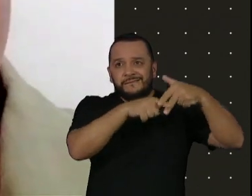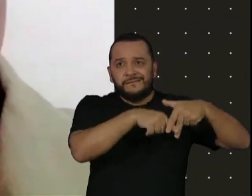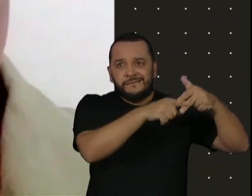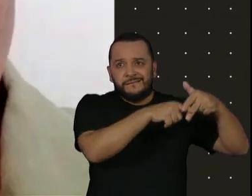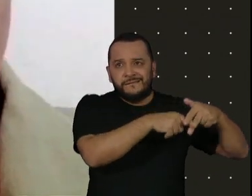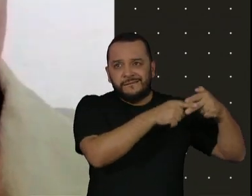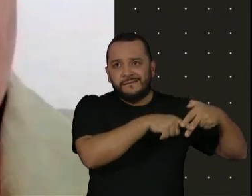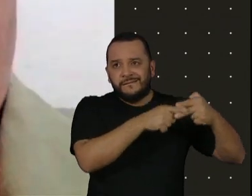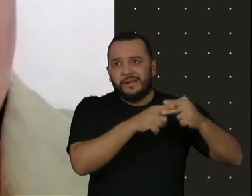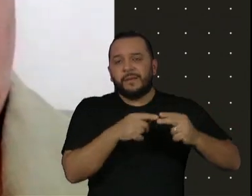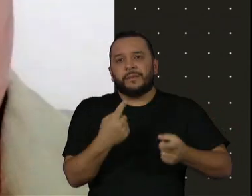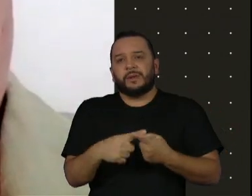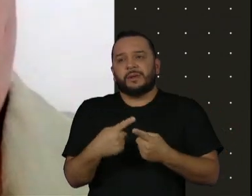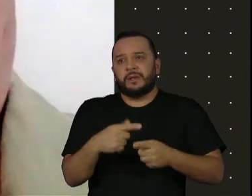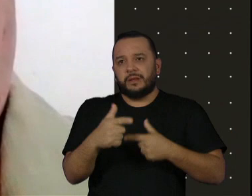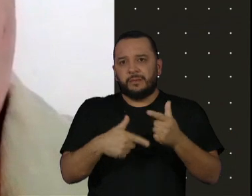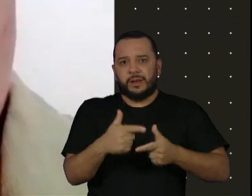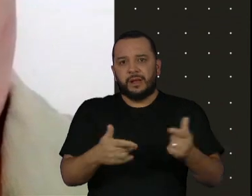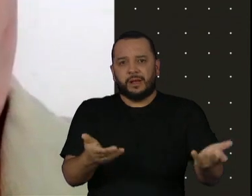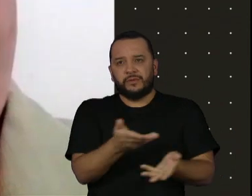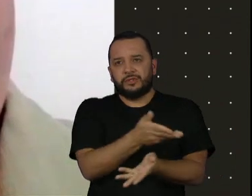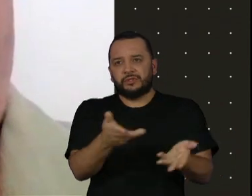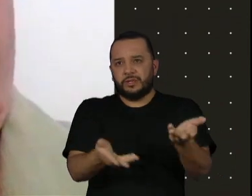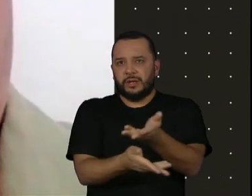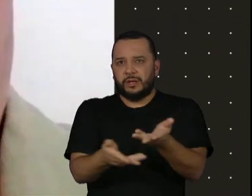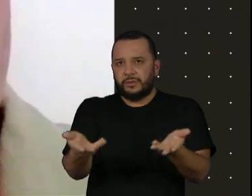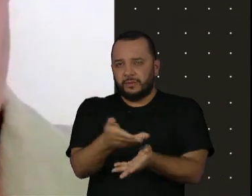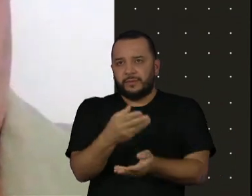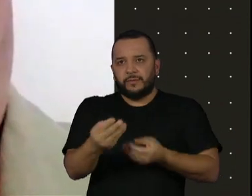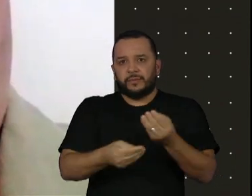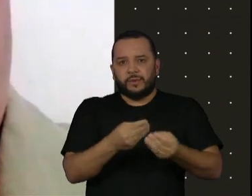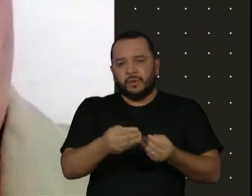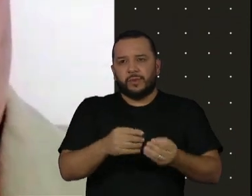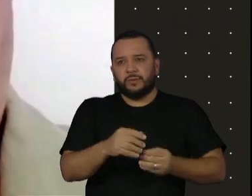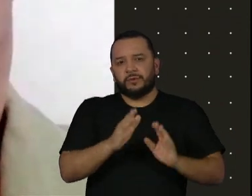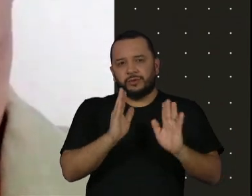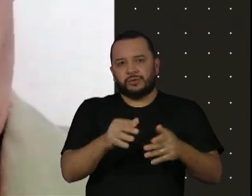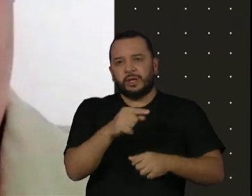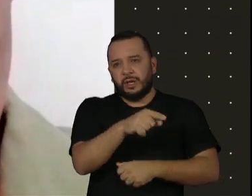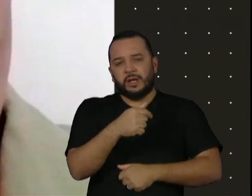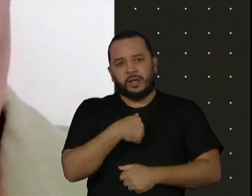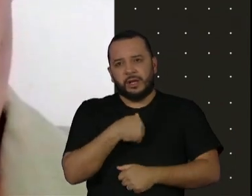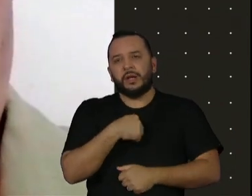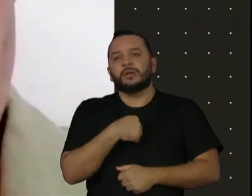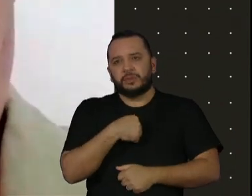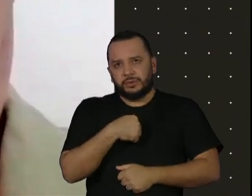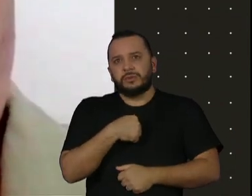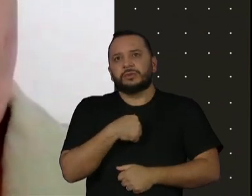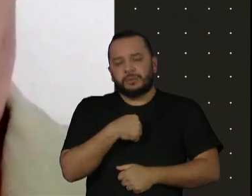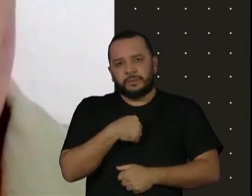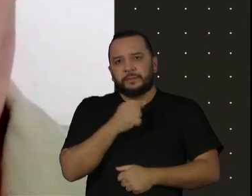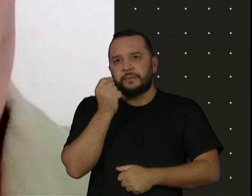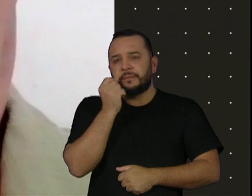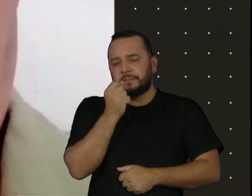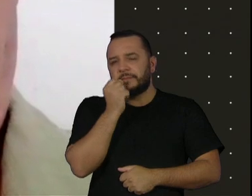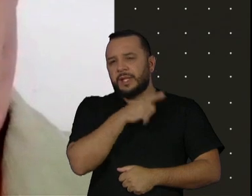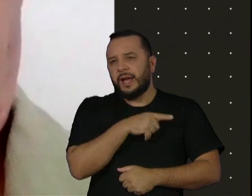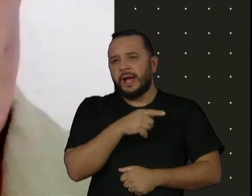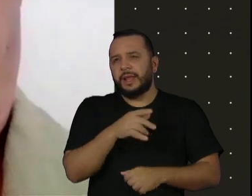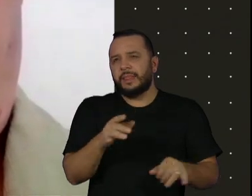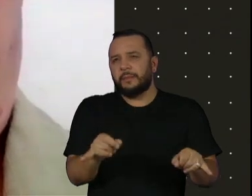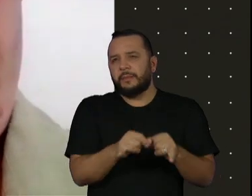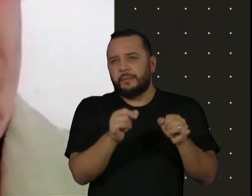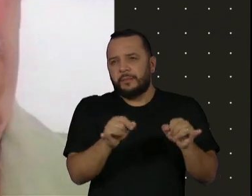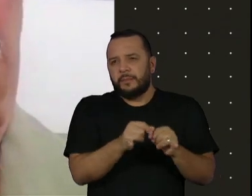porque ele trabalhava nos diálogos. Ele incorporava esse Justiceiro, por exemplo, era uma comédia boba do João Bittencourt, que